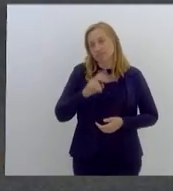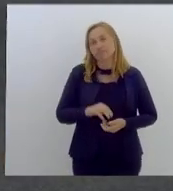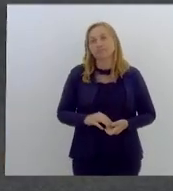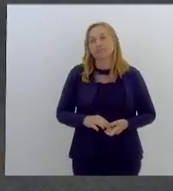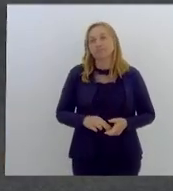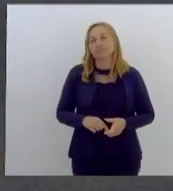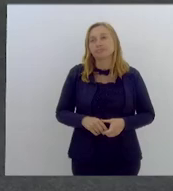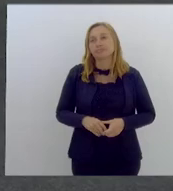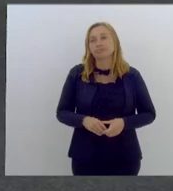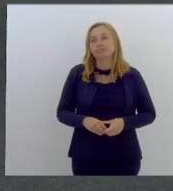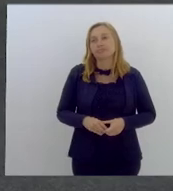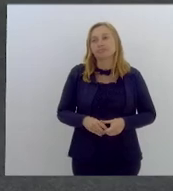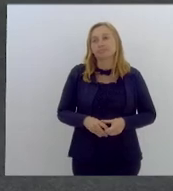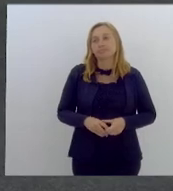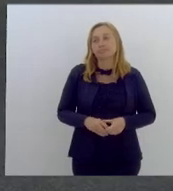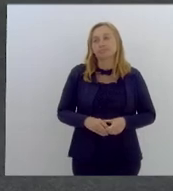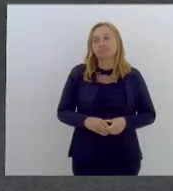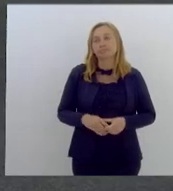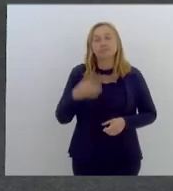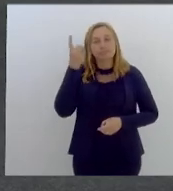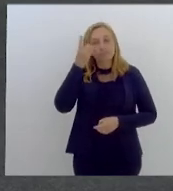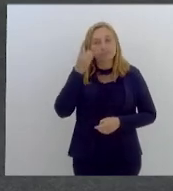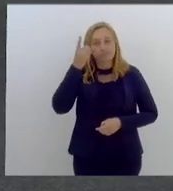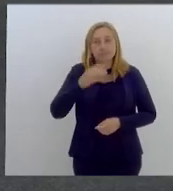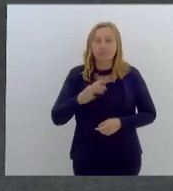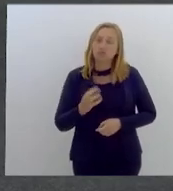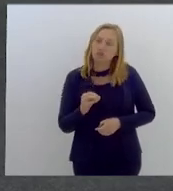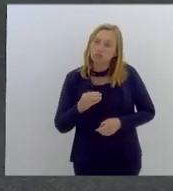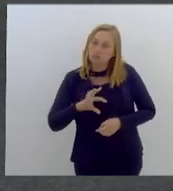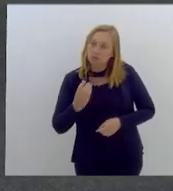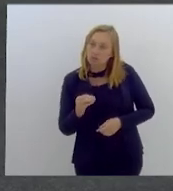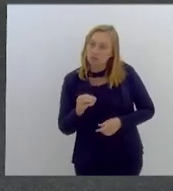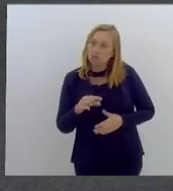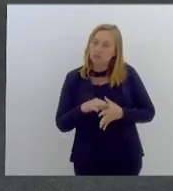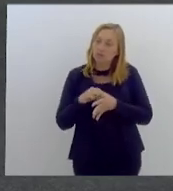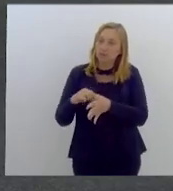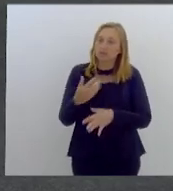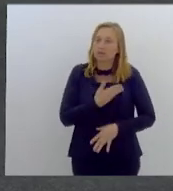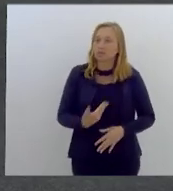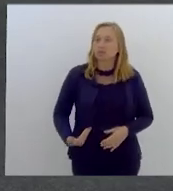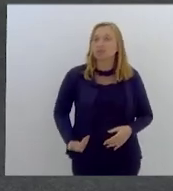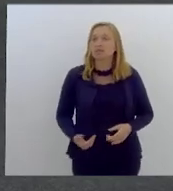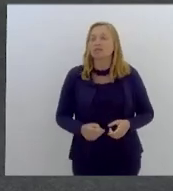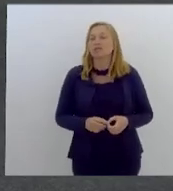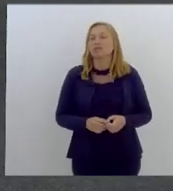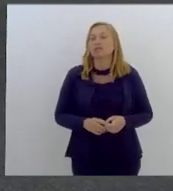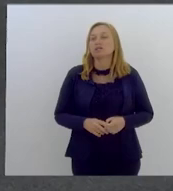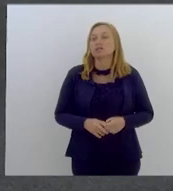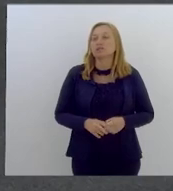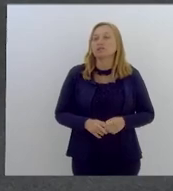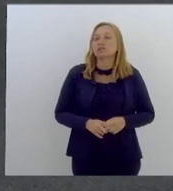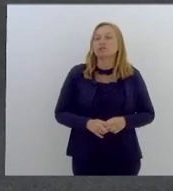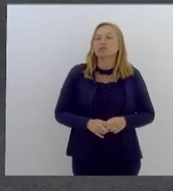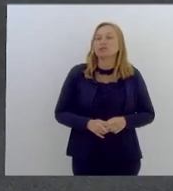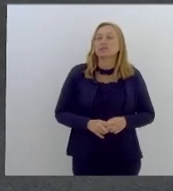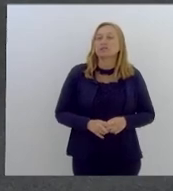rememorar. Deputado Chico Machado é líder do governo há uns